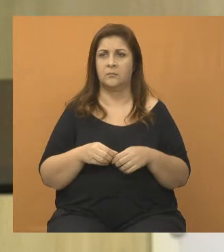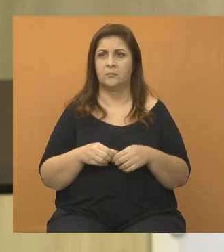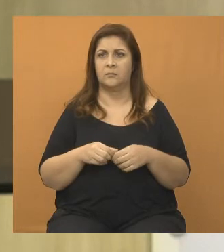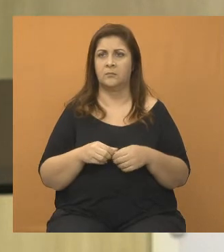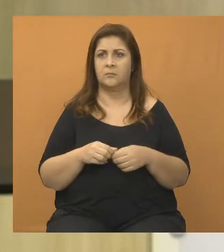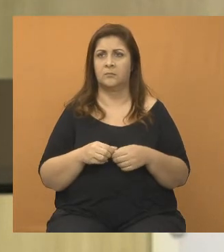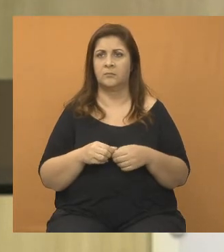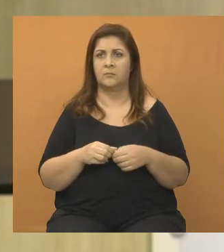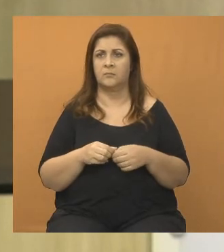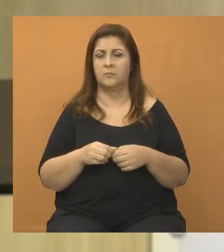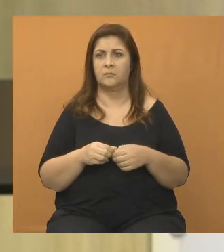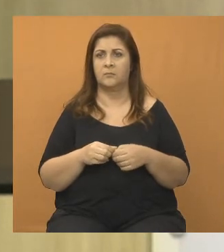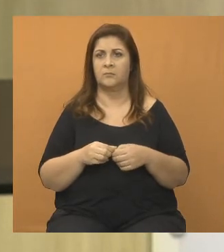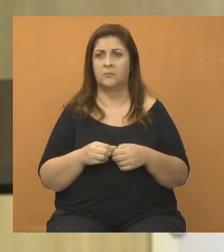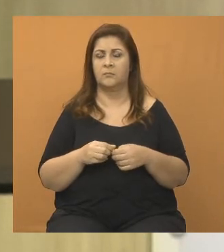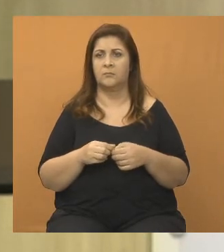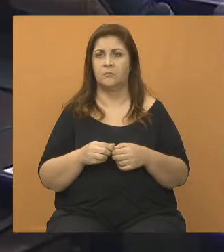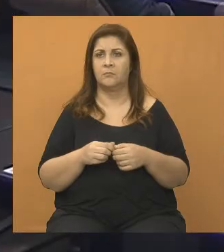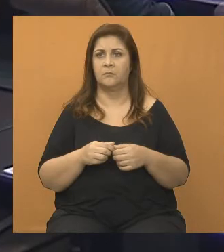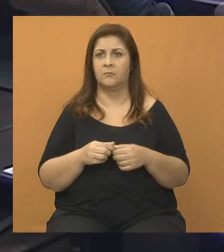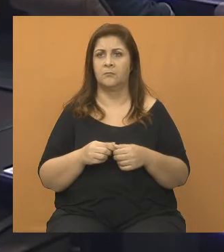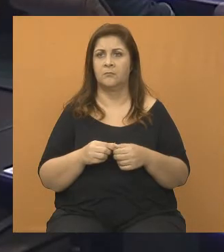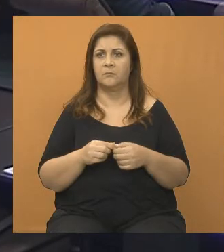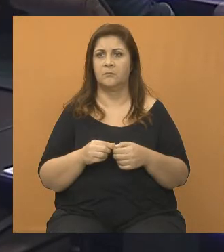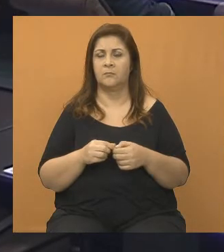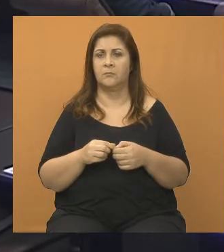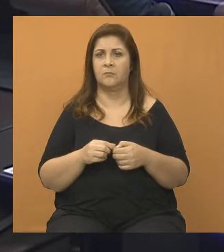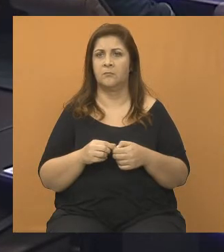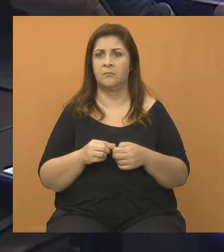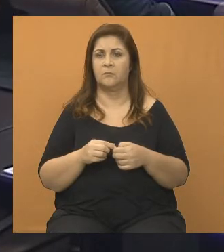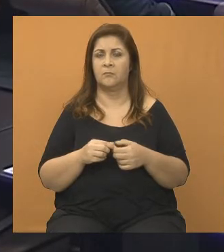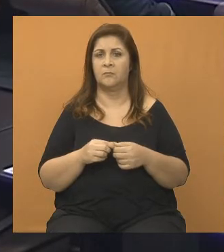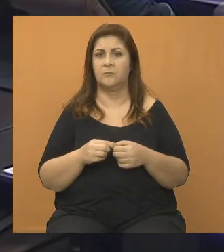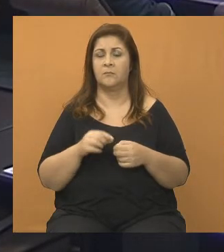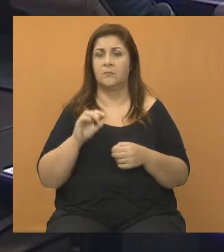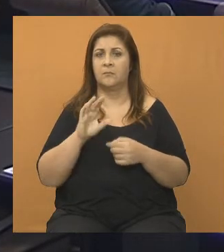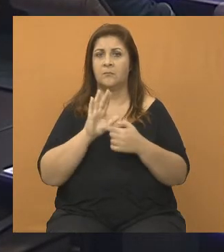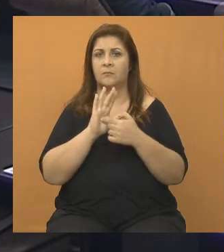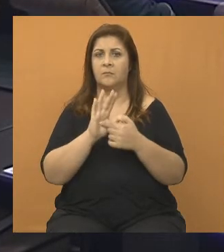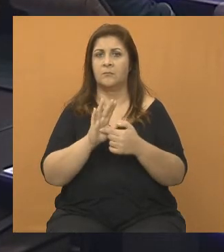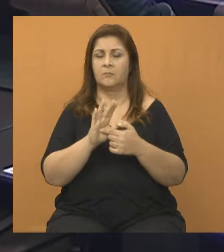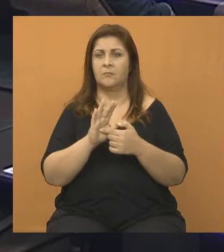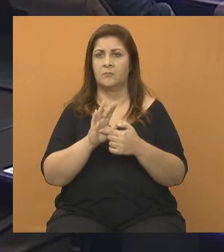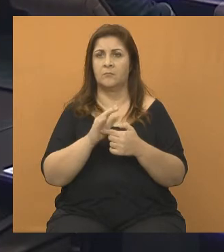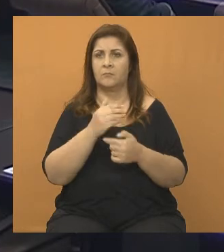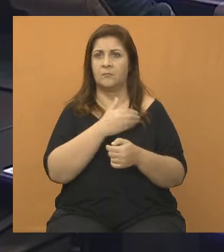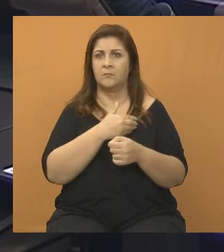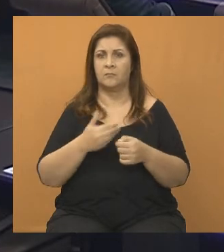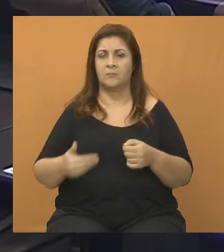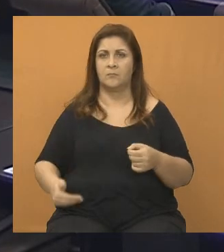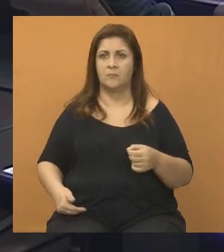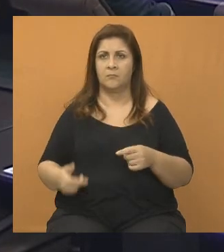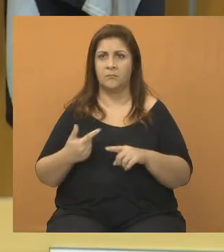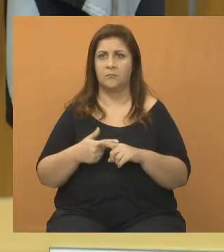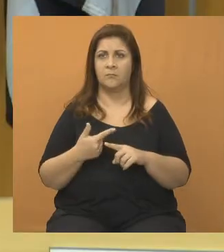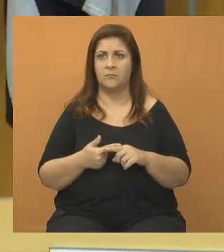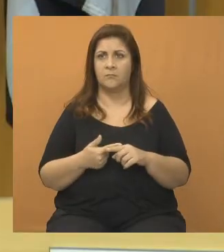como projeto estruturante do governo. Não, ela está aqui na apresentação do governo, porque onde houve